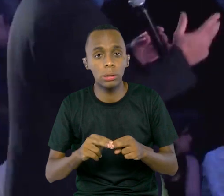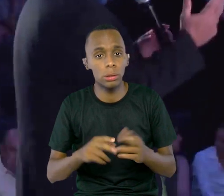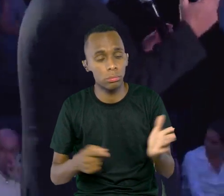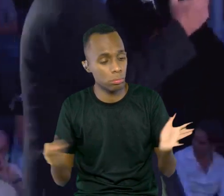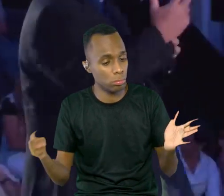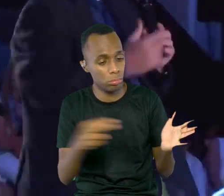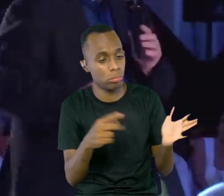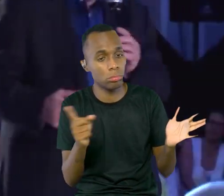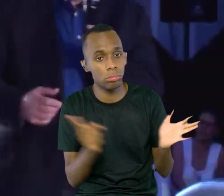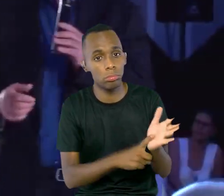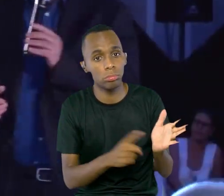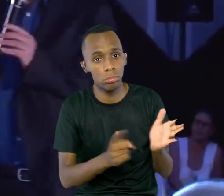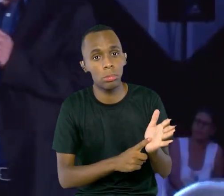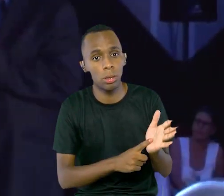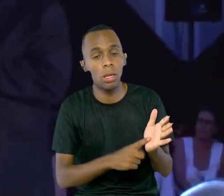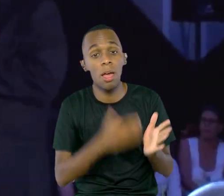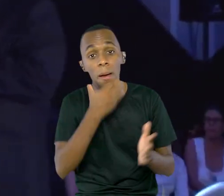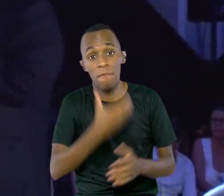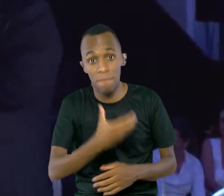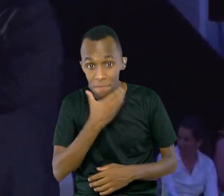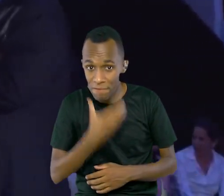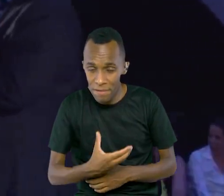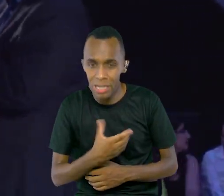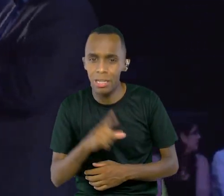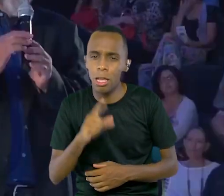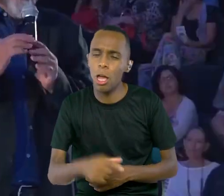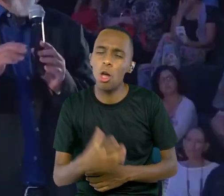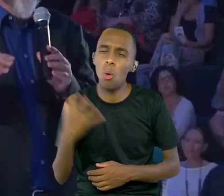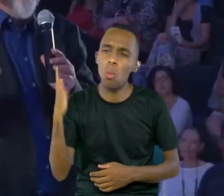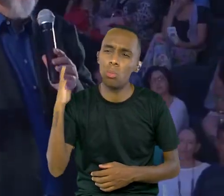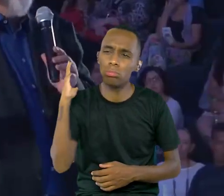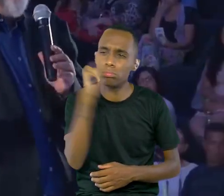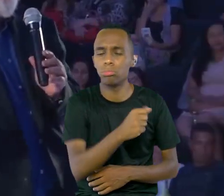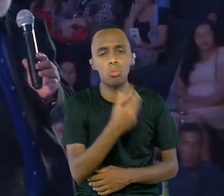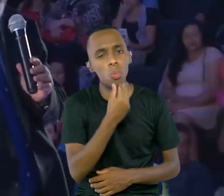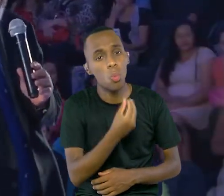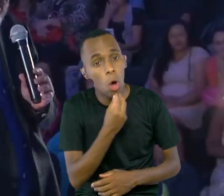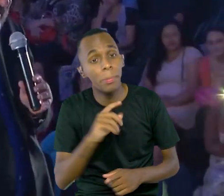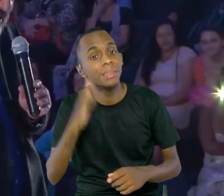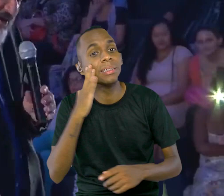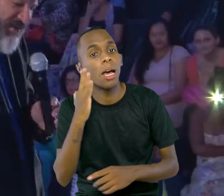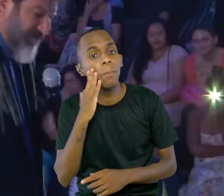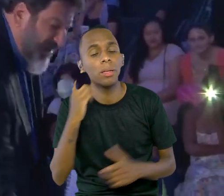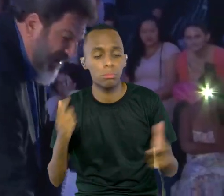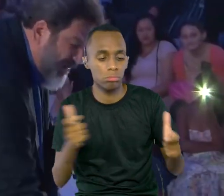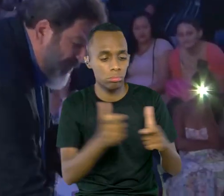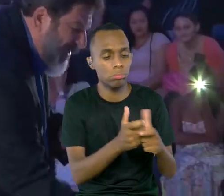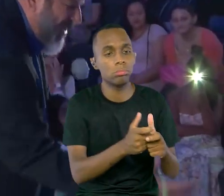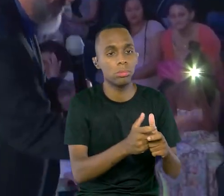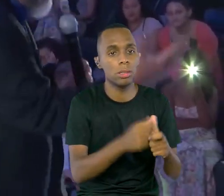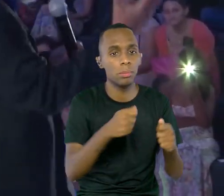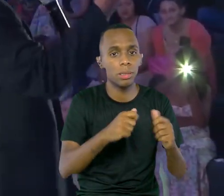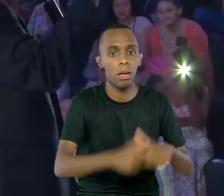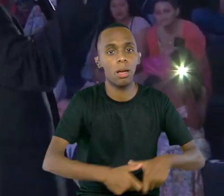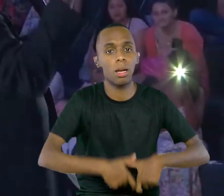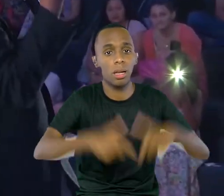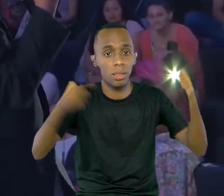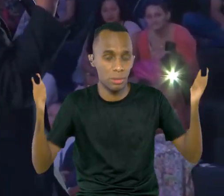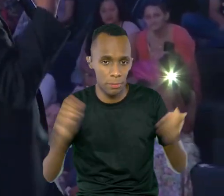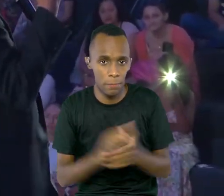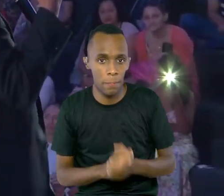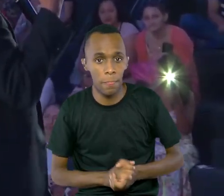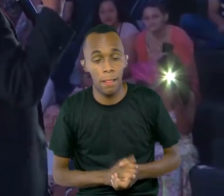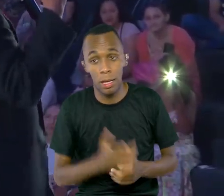Por isso, olha aqui na minha mão, se você puder. Paulo Freire era um homem tão grande que ele sabia que era pequeno para poder